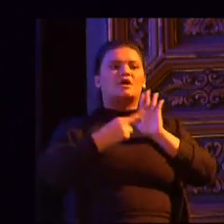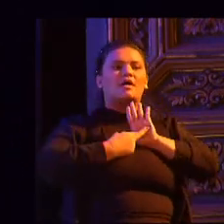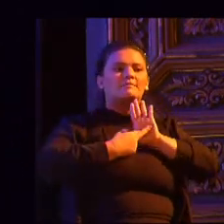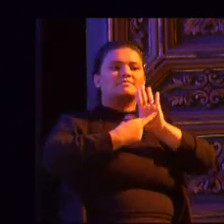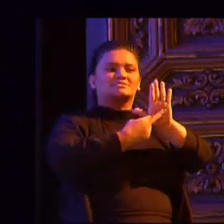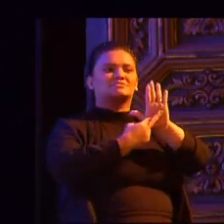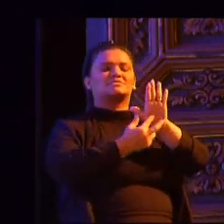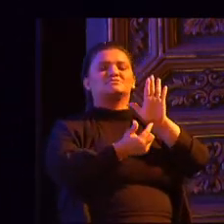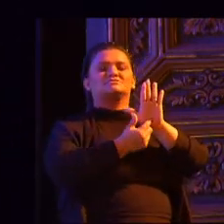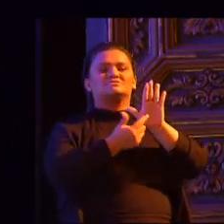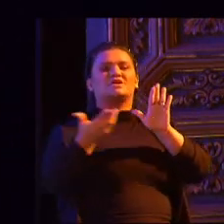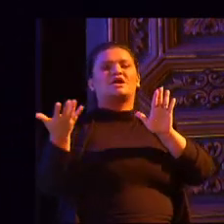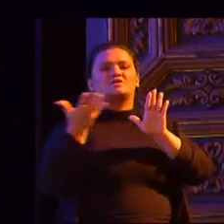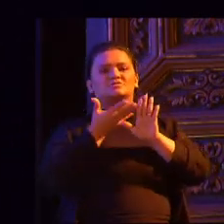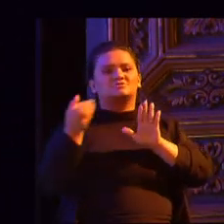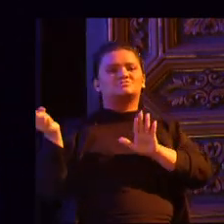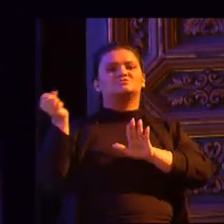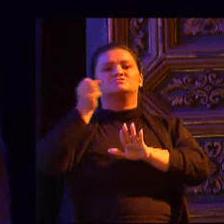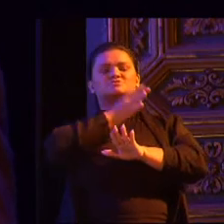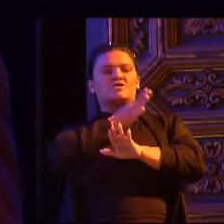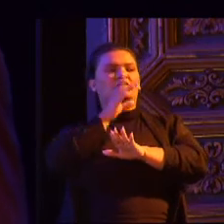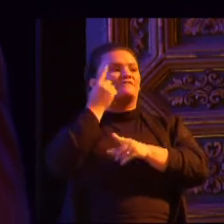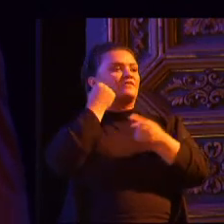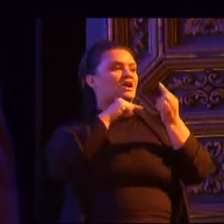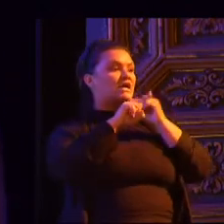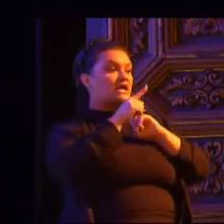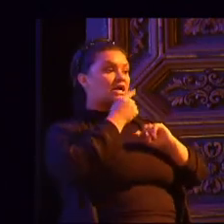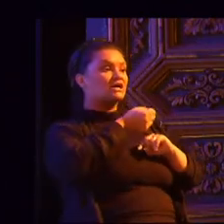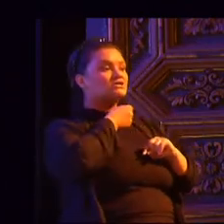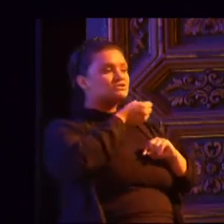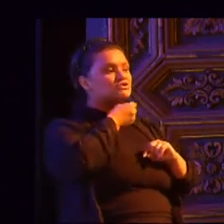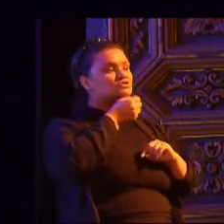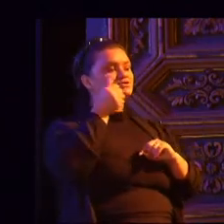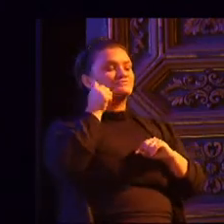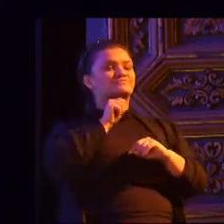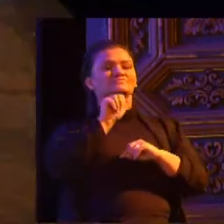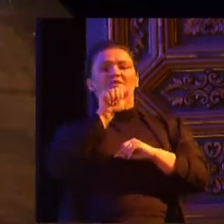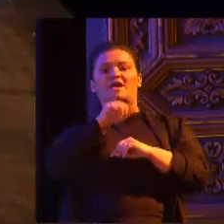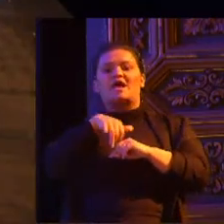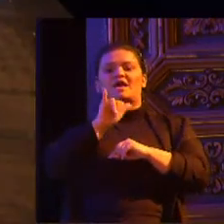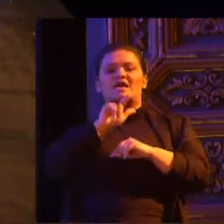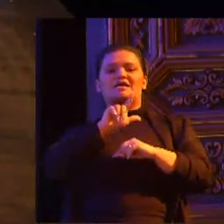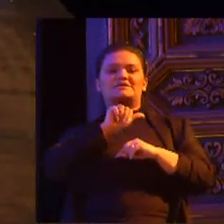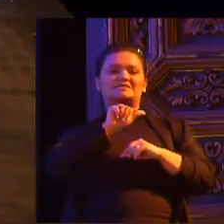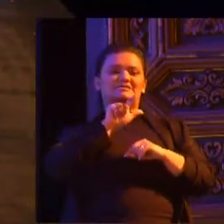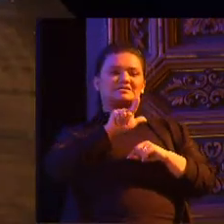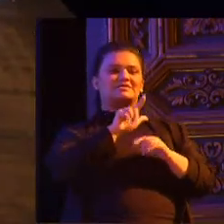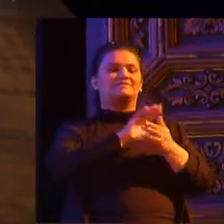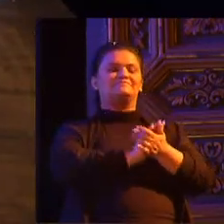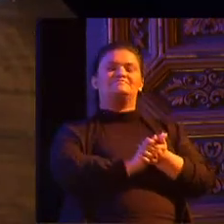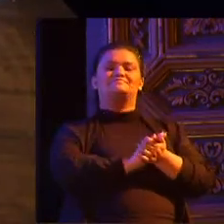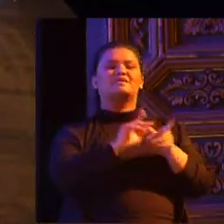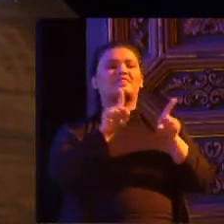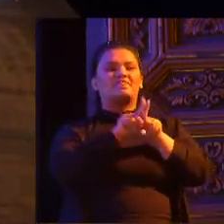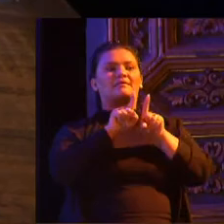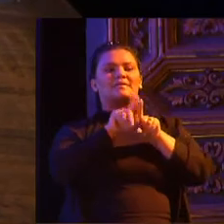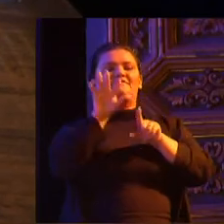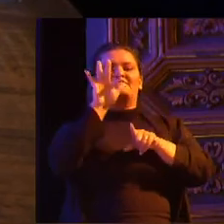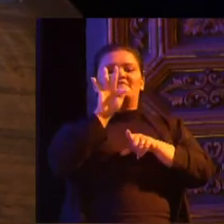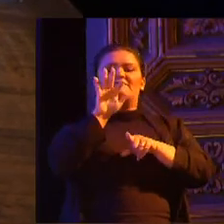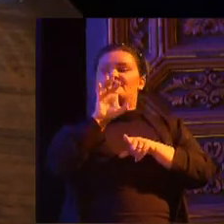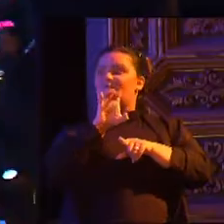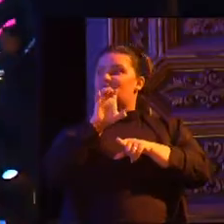nossa contemporaneidade, a cantora e diretora artística Aila e o músico compositor Felipe Cordeiro.